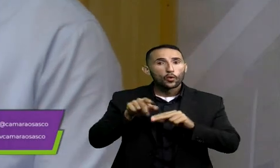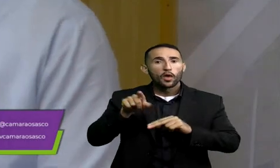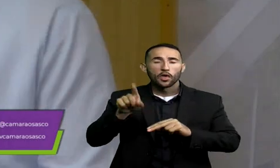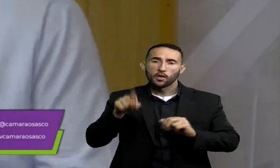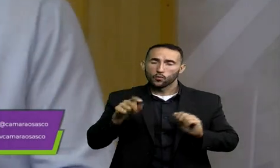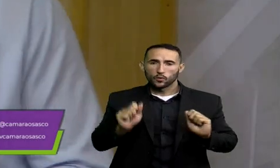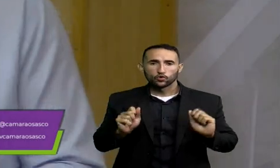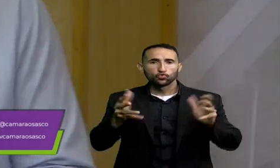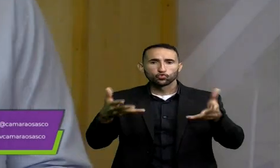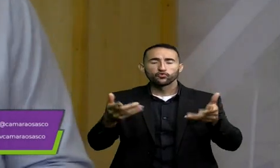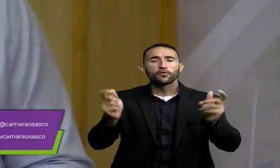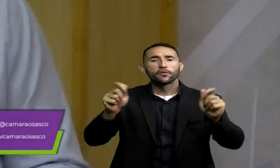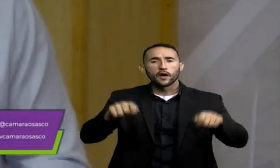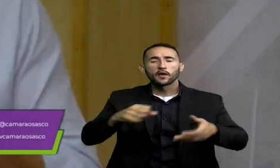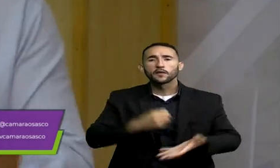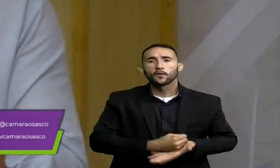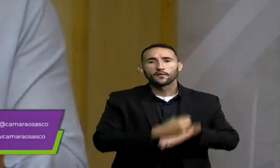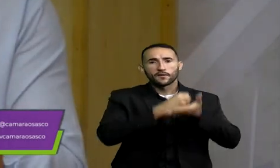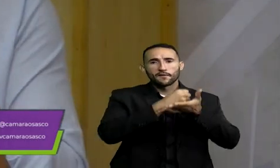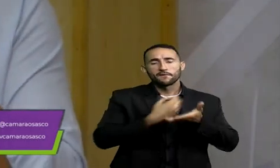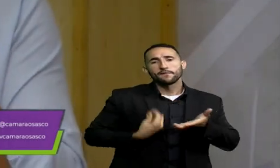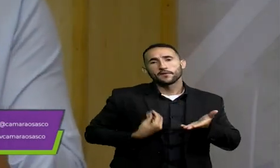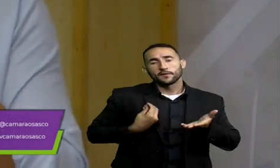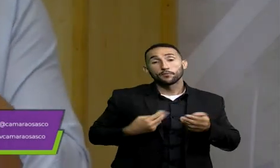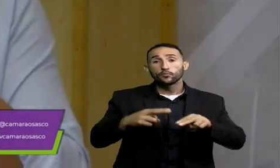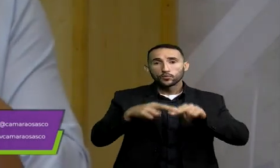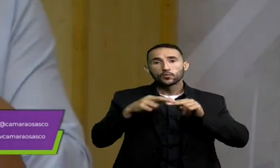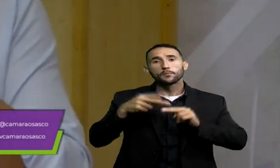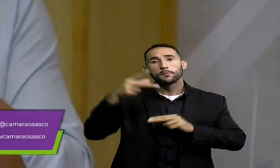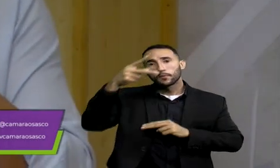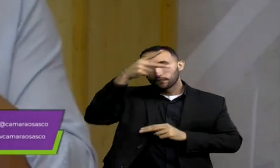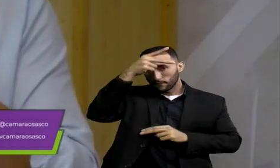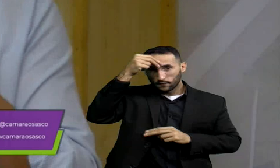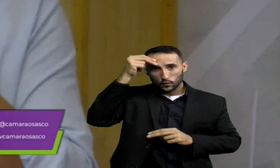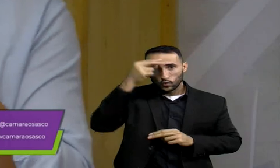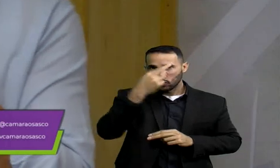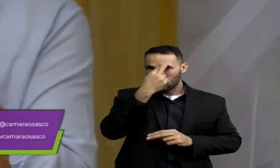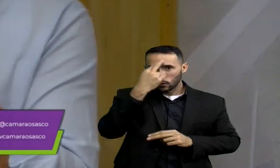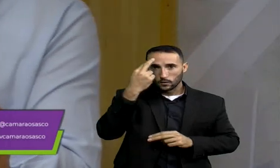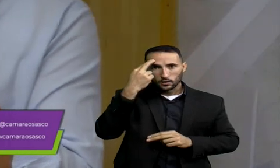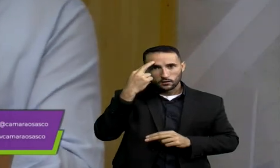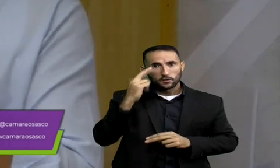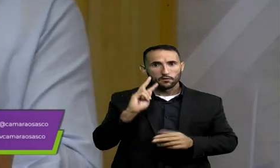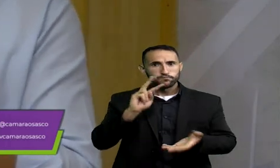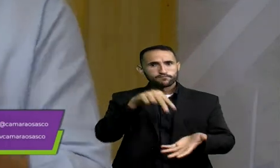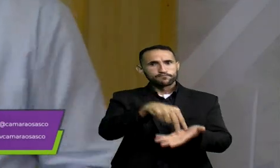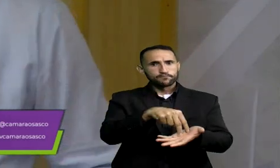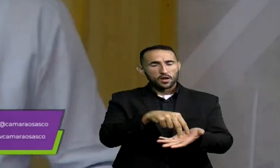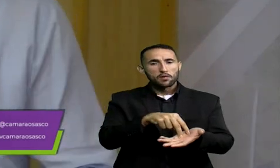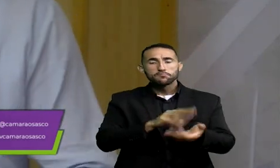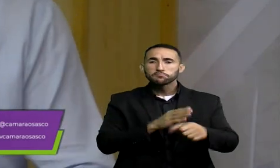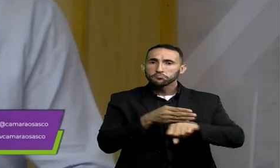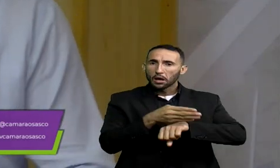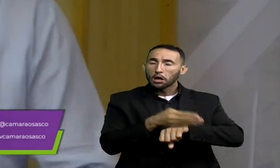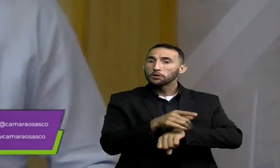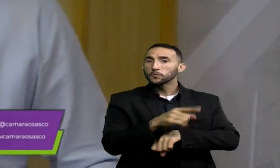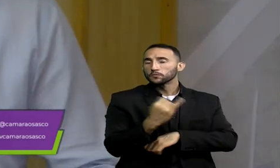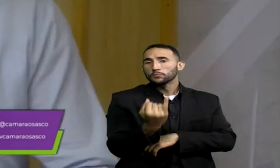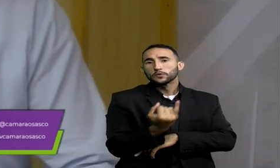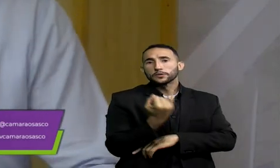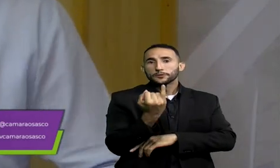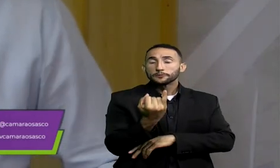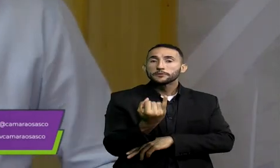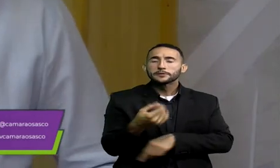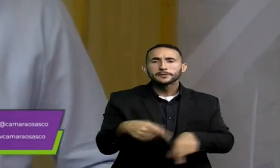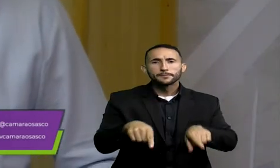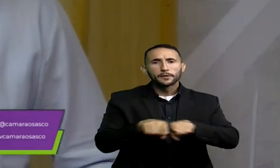que salva vidas e o prefeito rogé lin teve Lins esteve lá presente participando junto então foi muito importante e dizer também